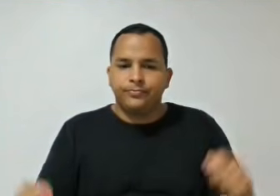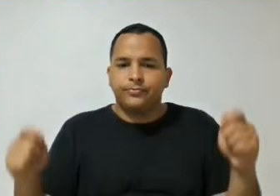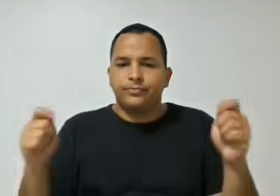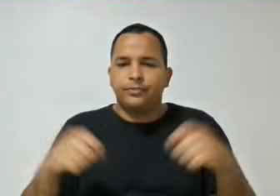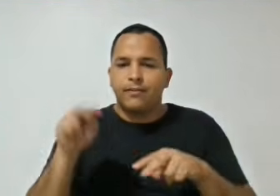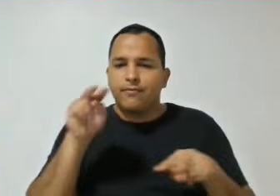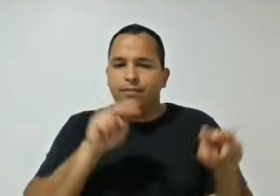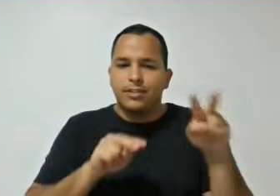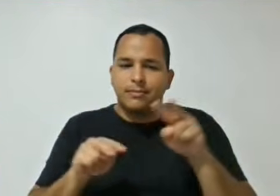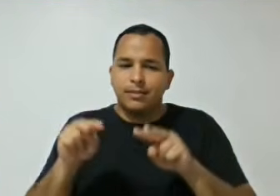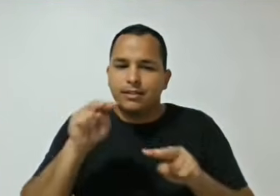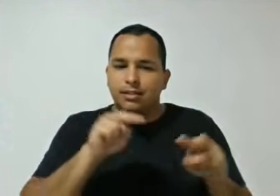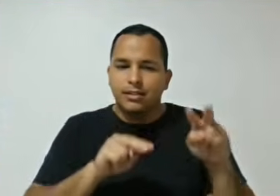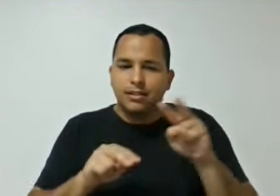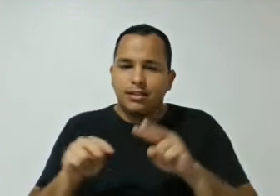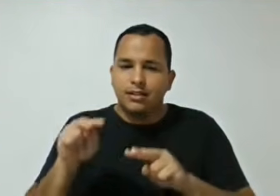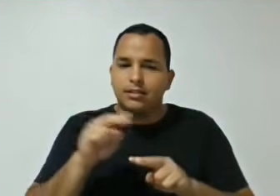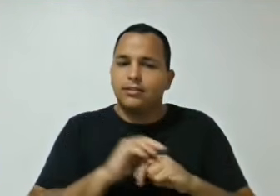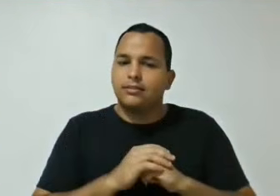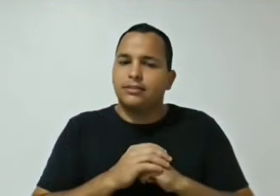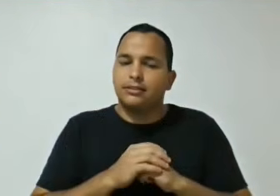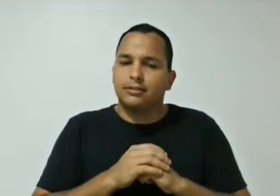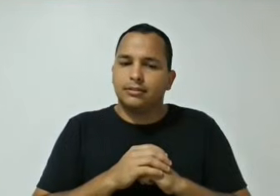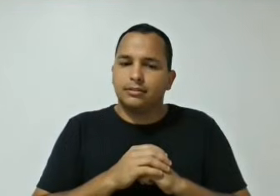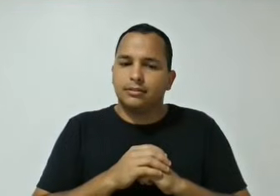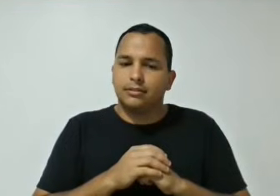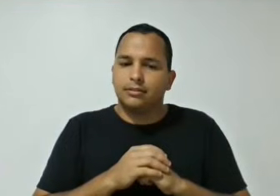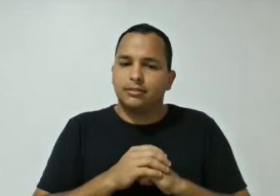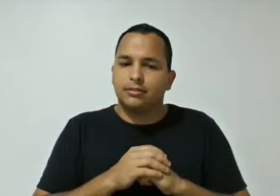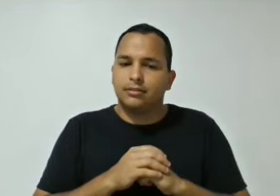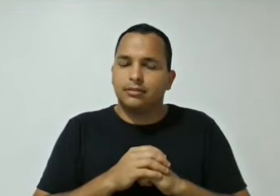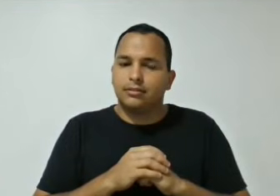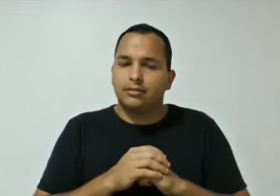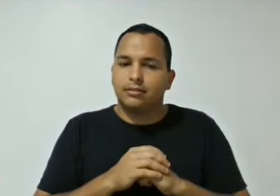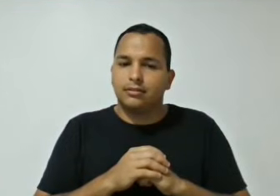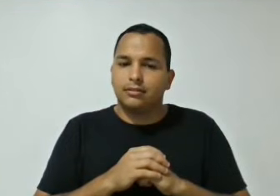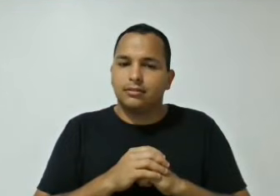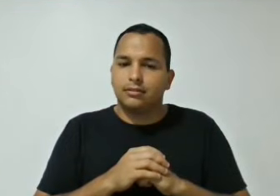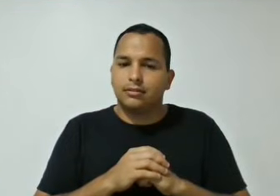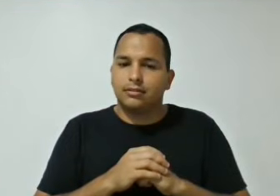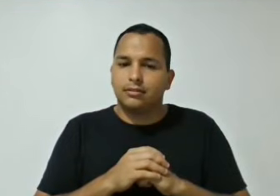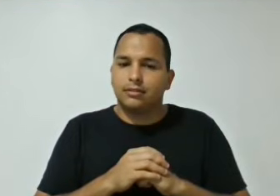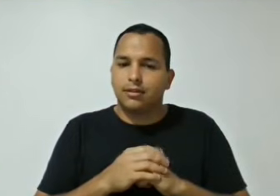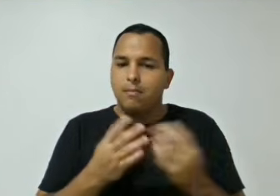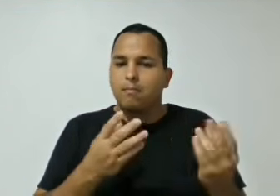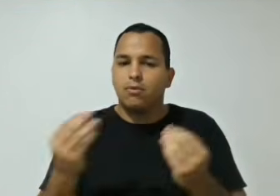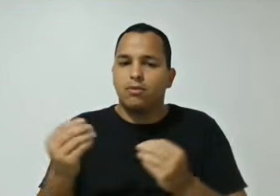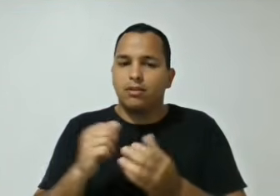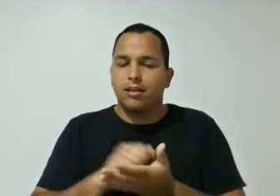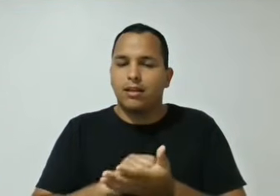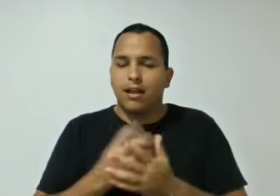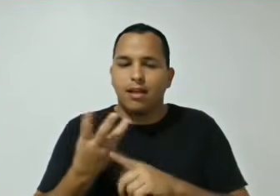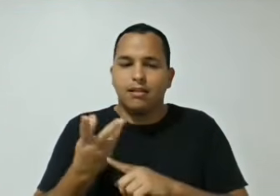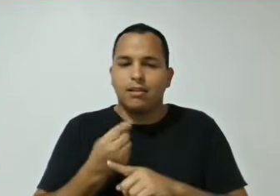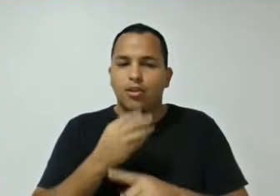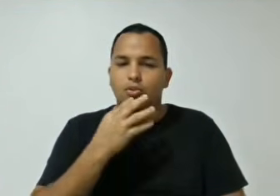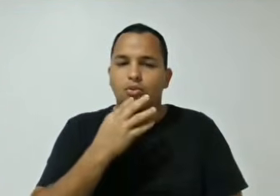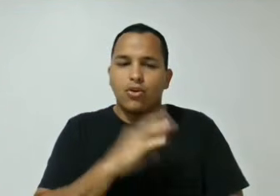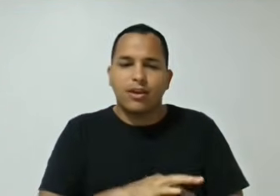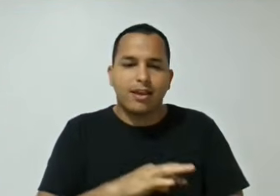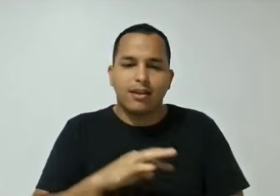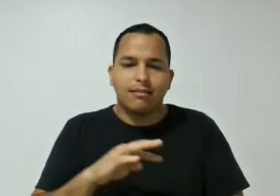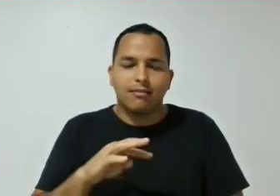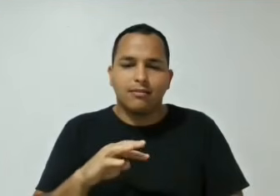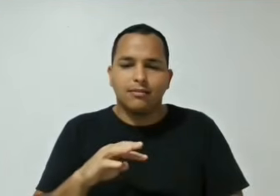artistas dessa regional. Tem muitos artistas que não conhecem nem os mecanismos de fomento da cidade,